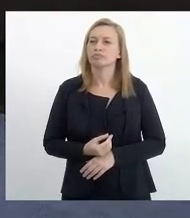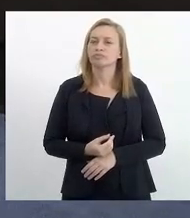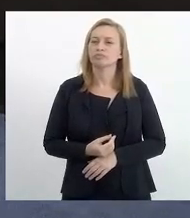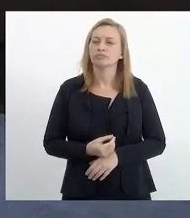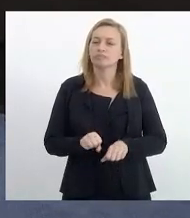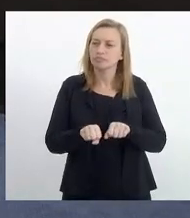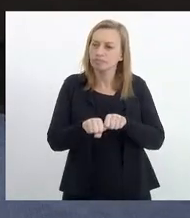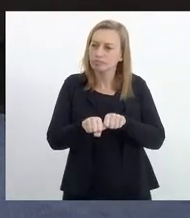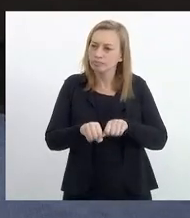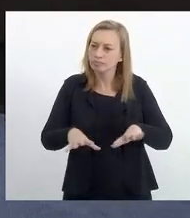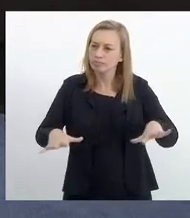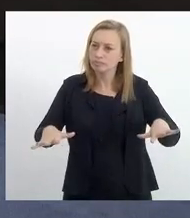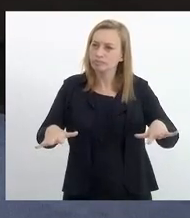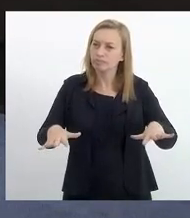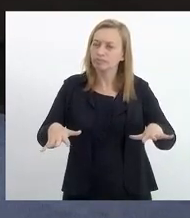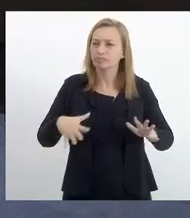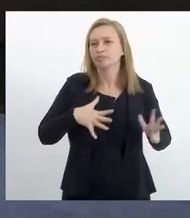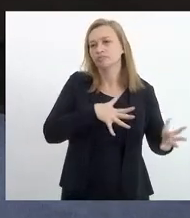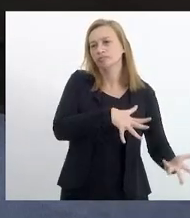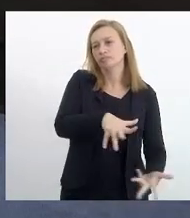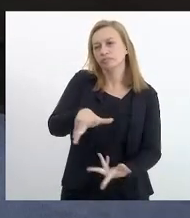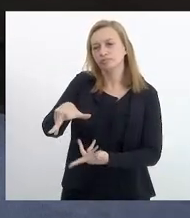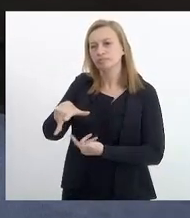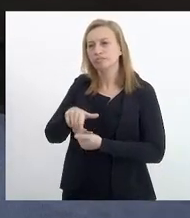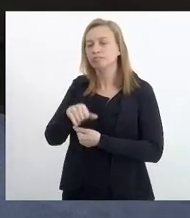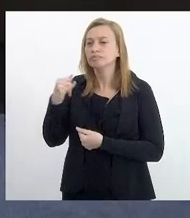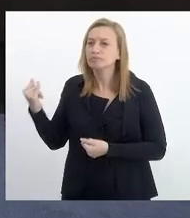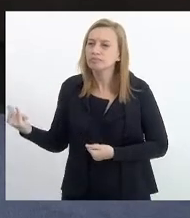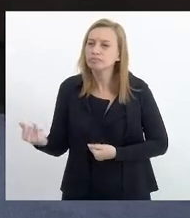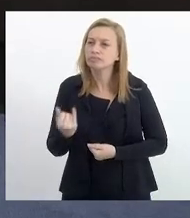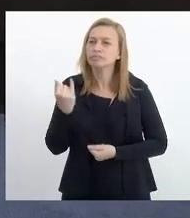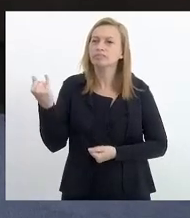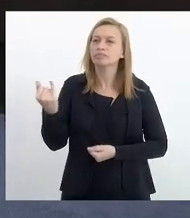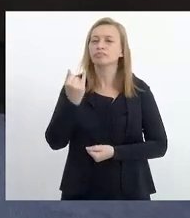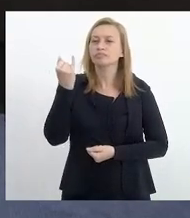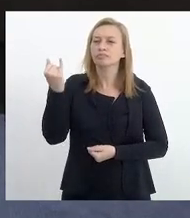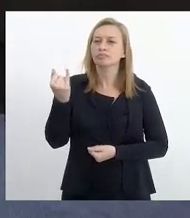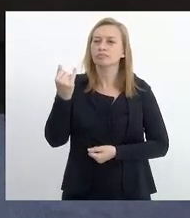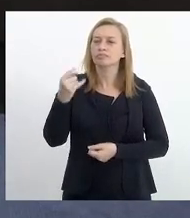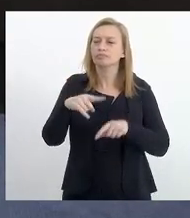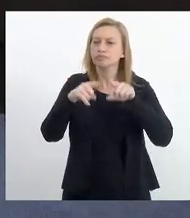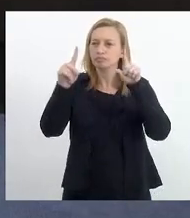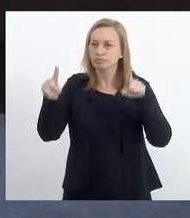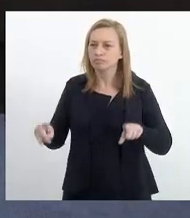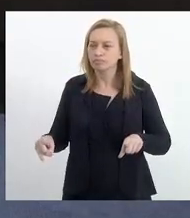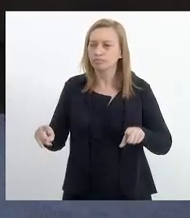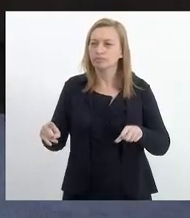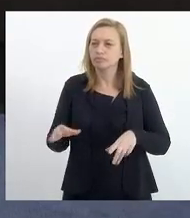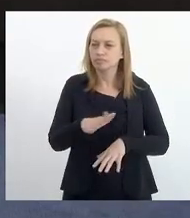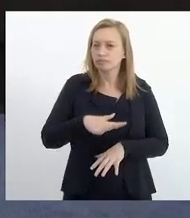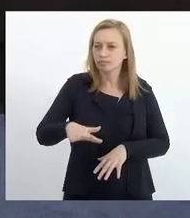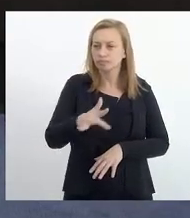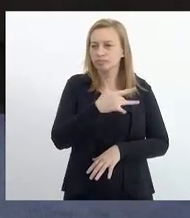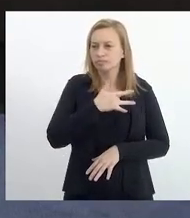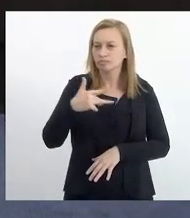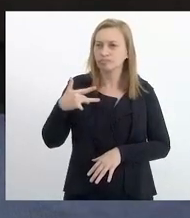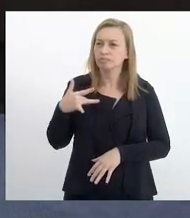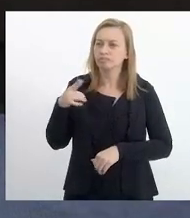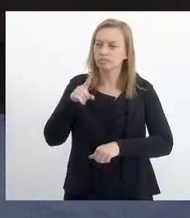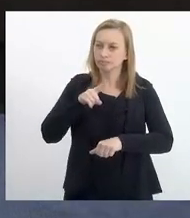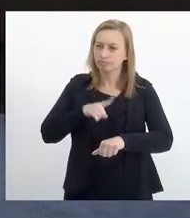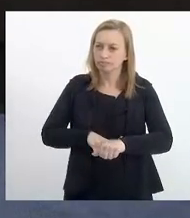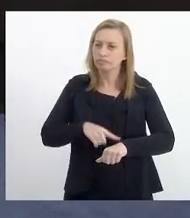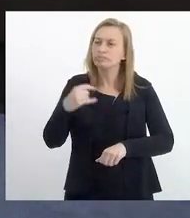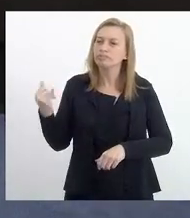uma pandemia mundial, a importância dos servidores e servidoras da saúde nesse momento,